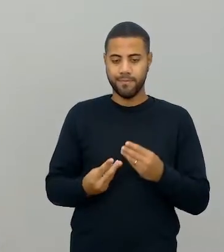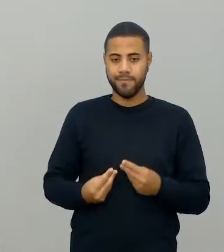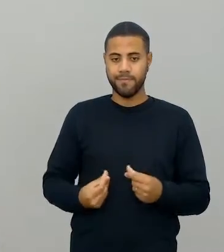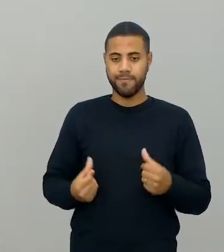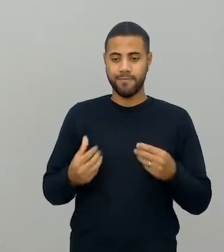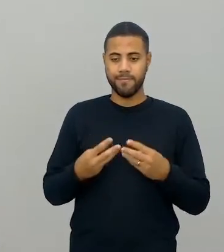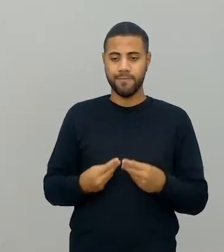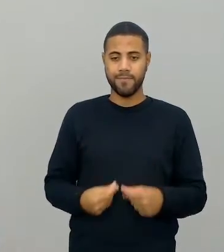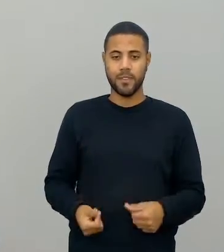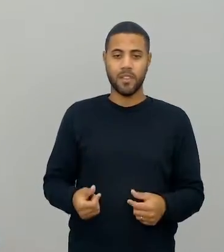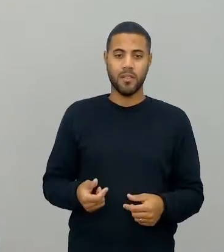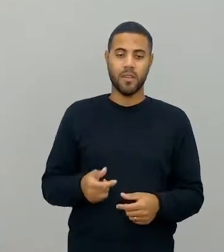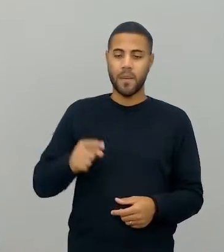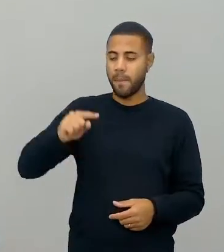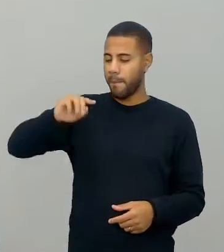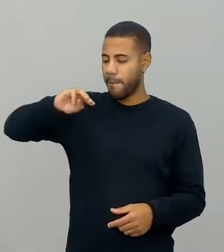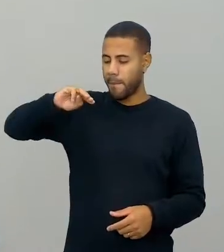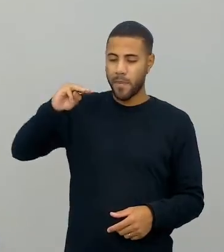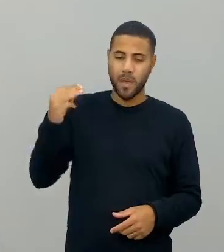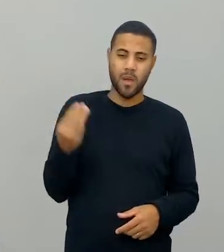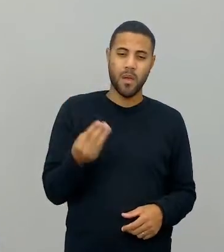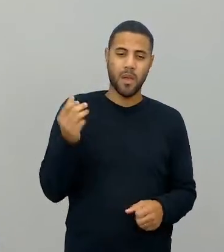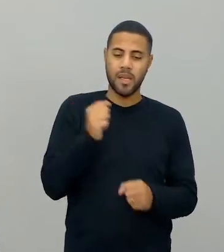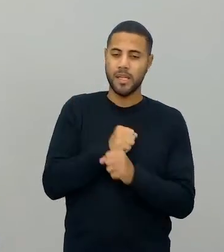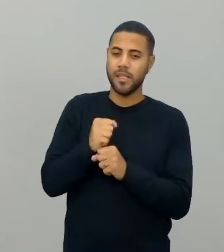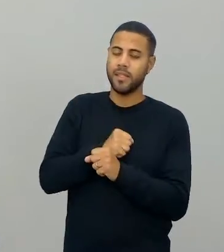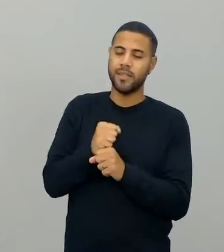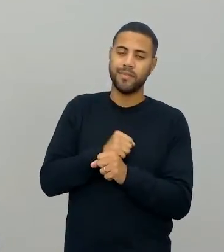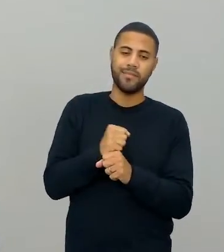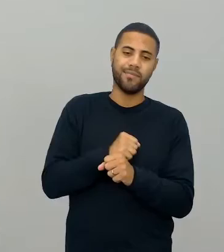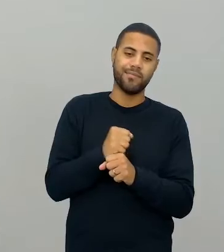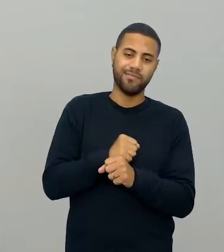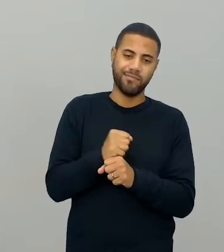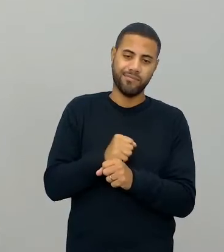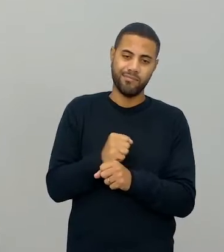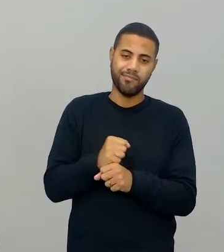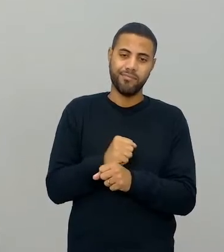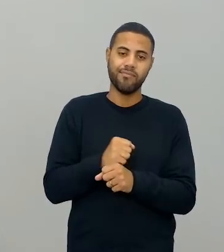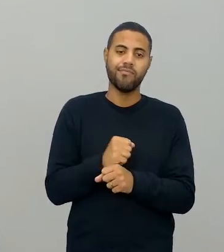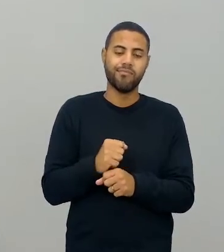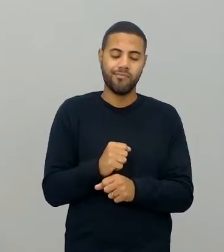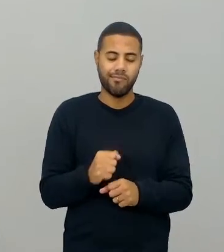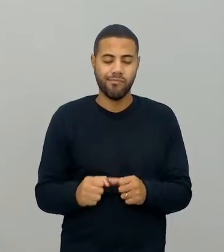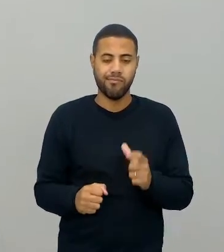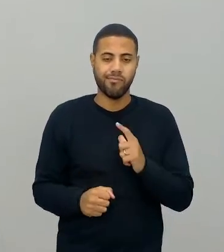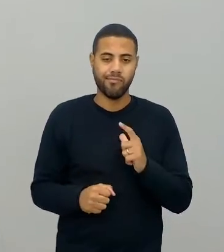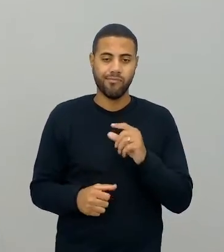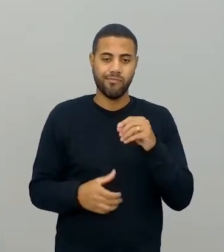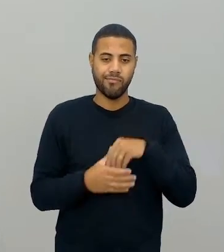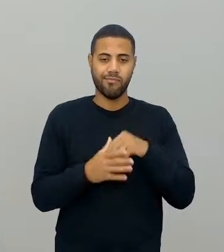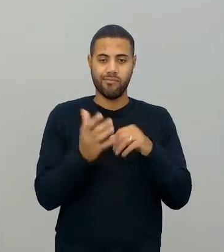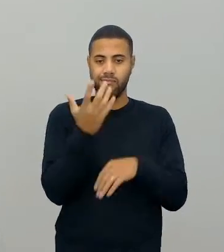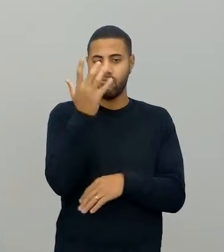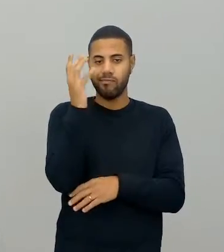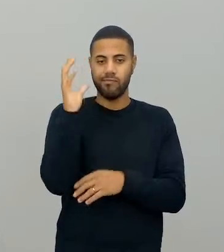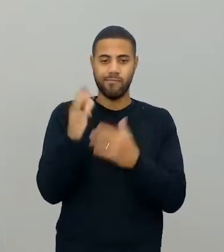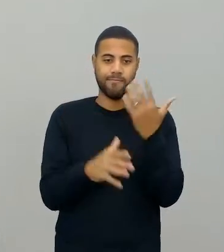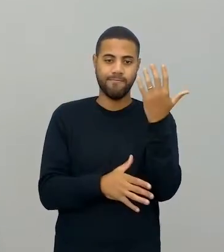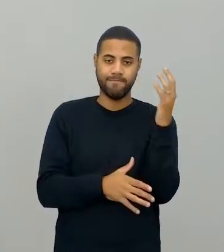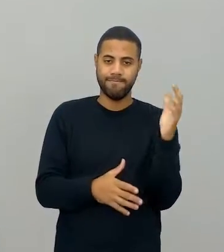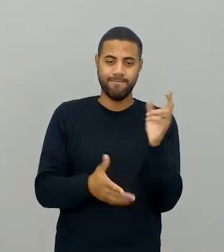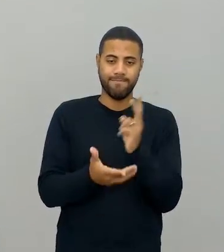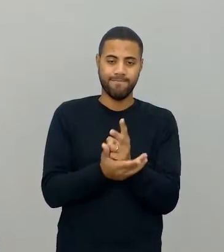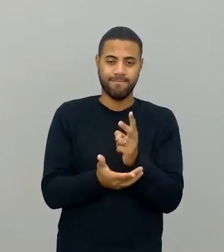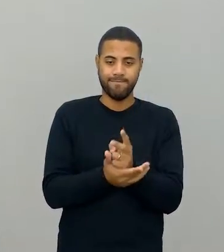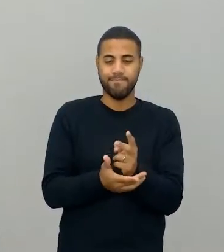substância demora milhões de anos, muito tempo para se decompor, né? Dentro desse processo, e ela vai